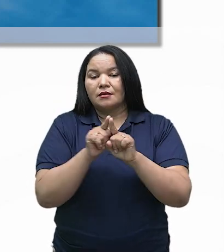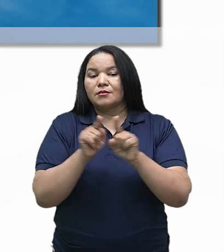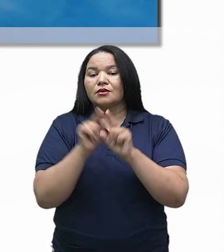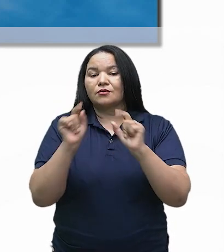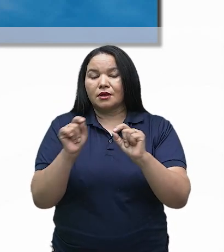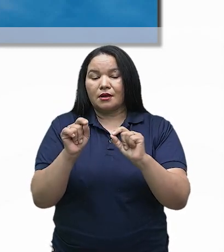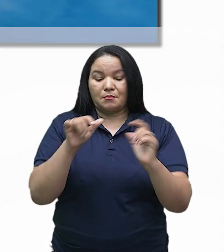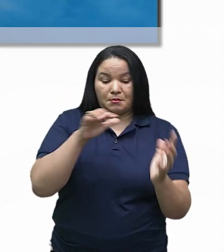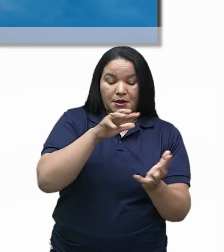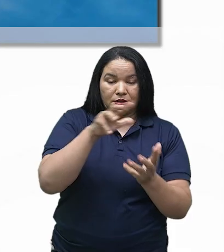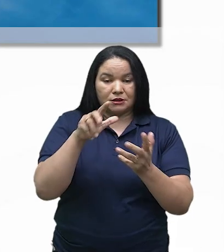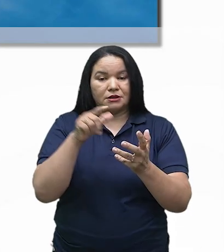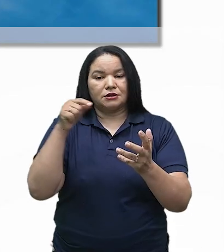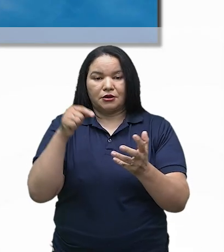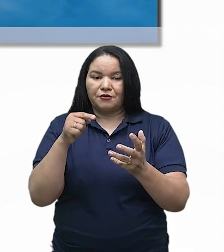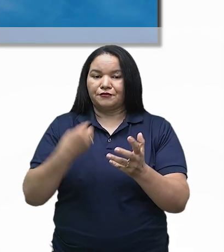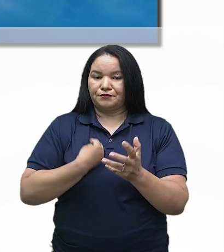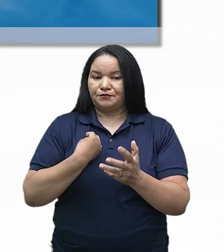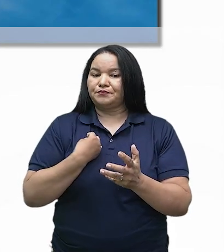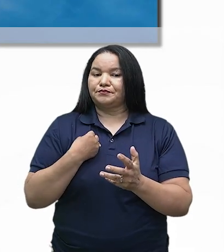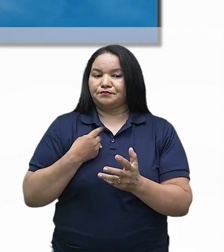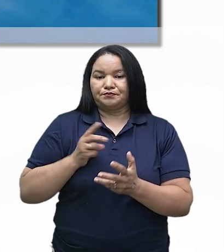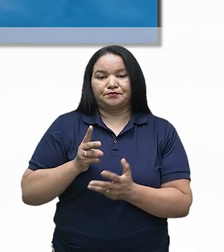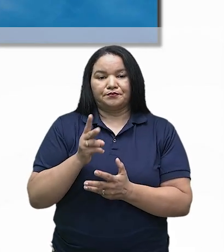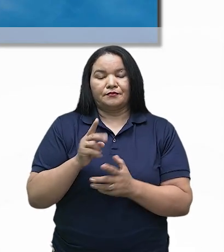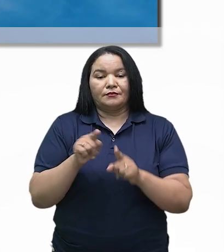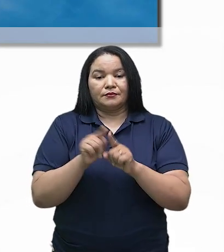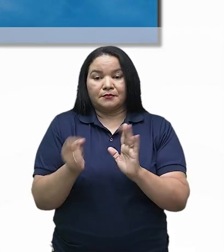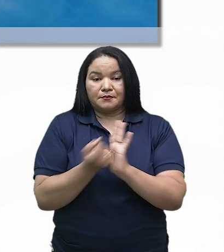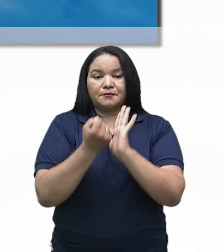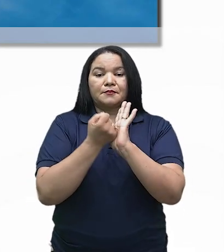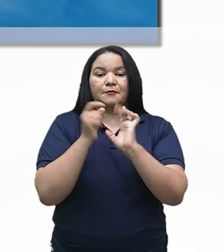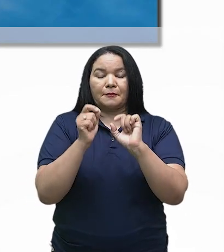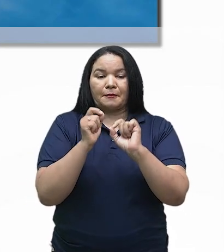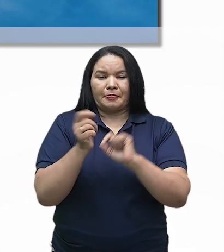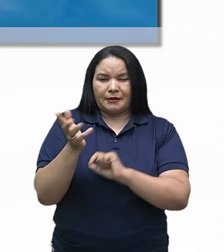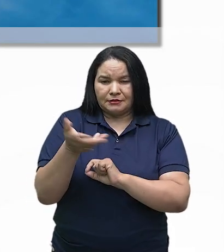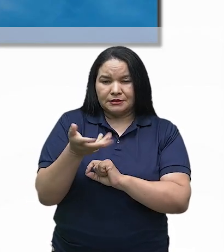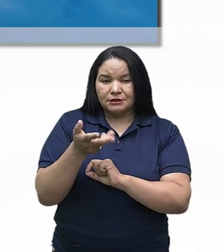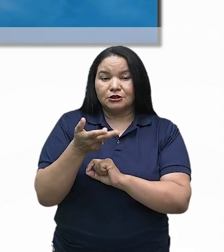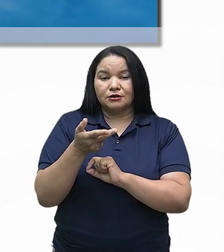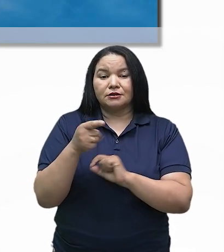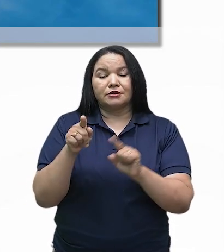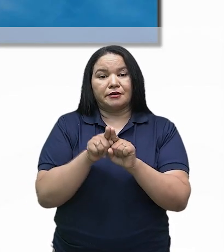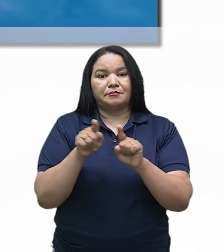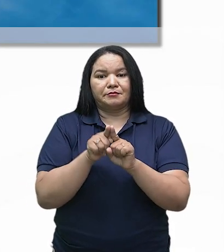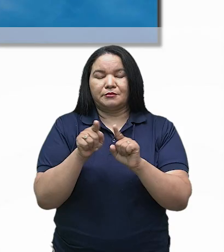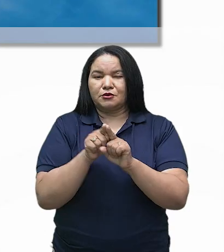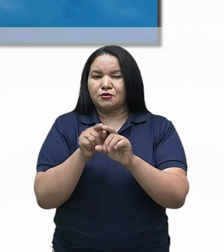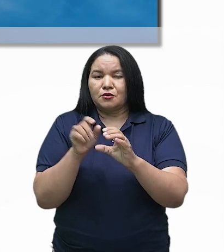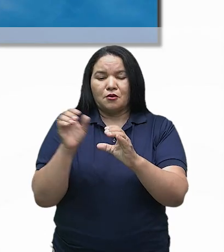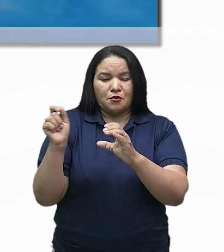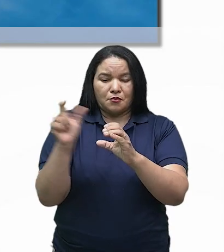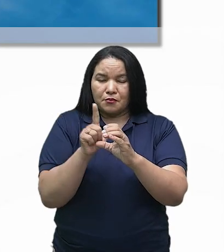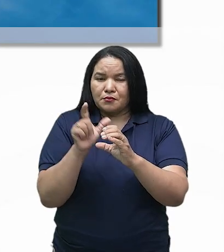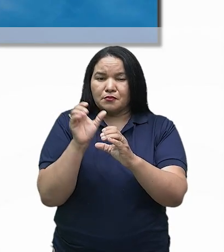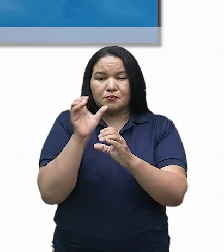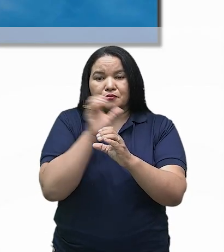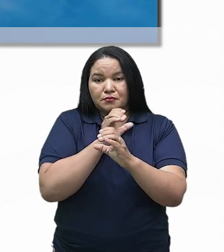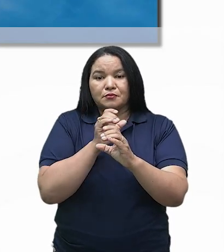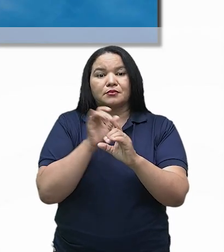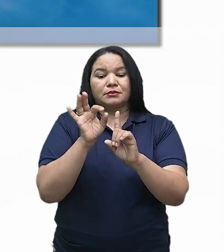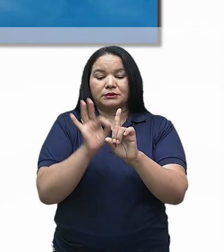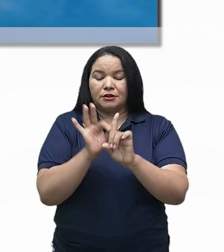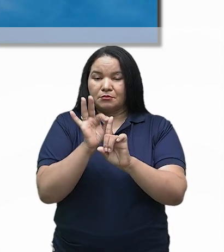qual o planeta tem passado. E ele é marcado pela aceleração do aquecimento global, ou seja, essa rápida subida